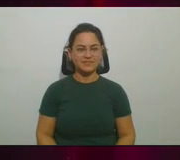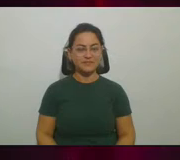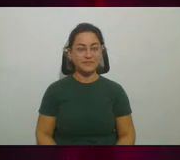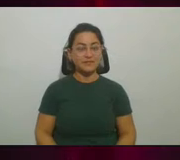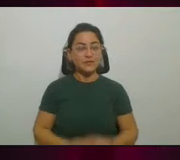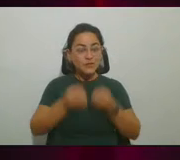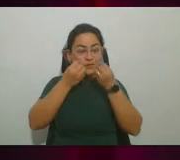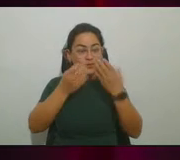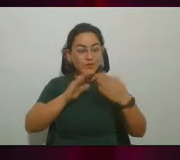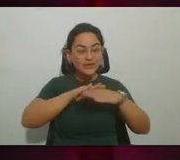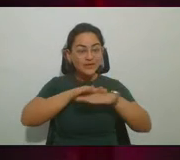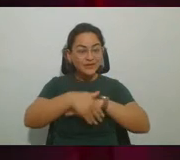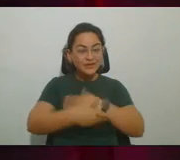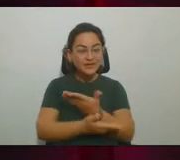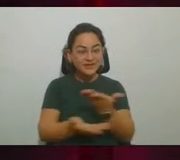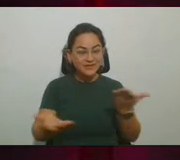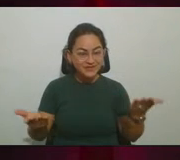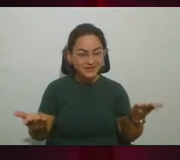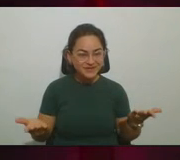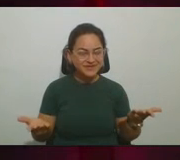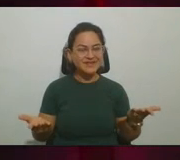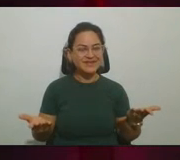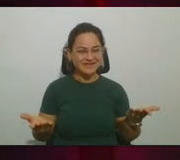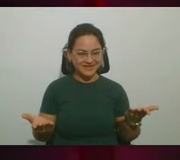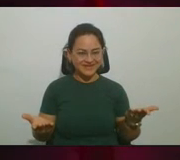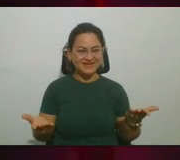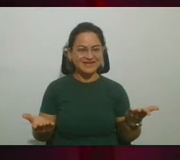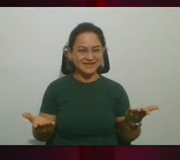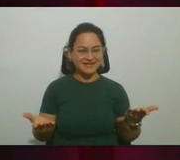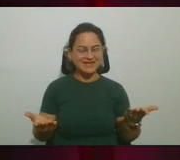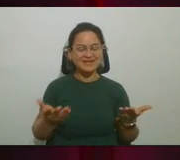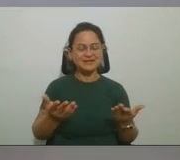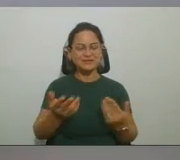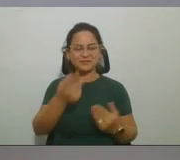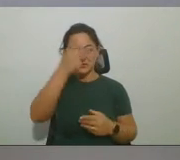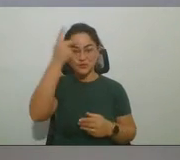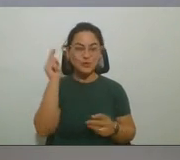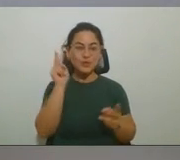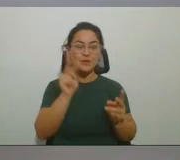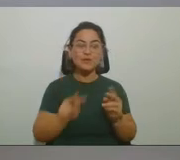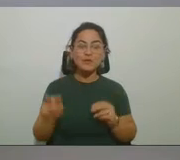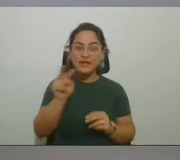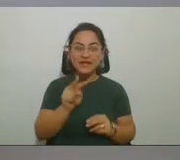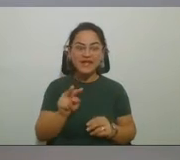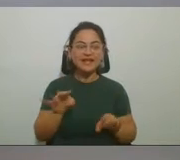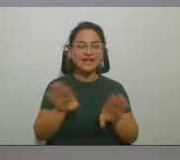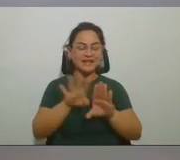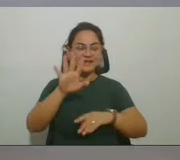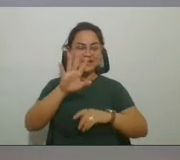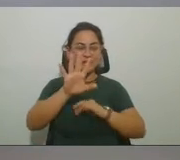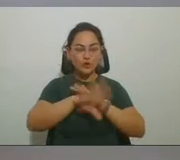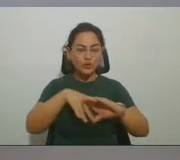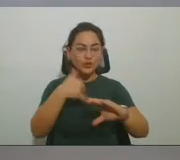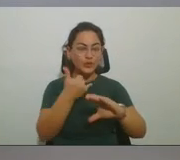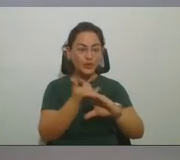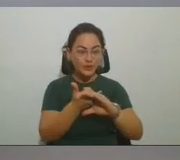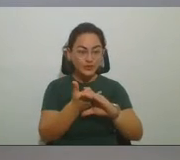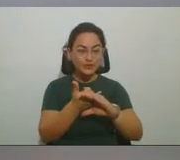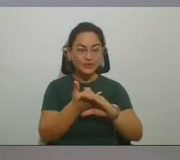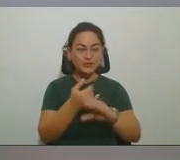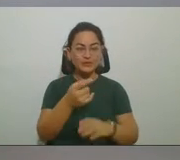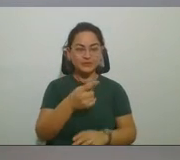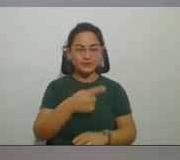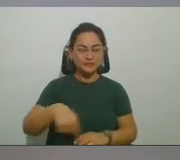Boa noite a todas as pessoas que nos assistem, que nos acompanham no YouTube. Com imensa alegria